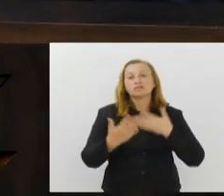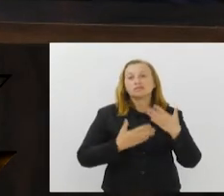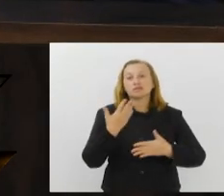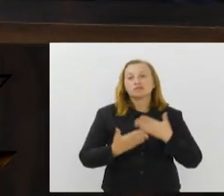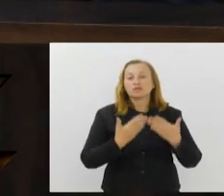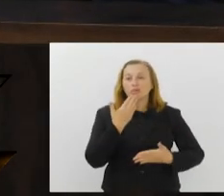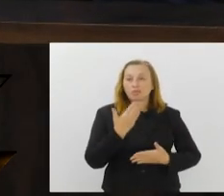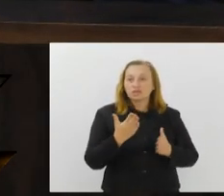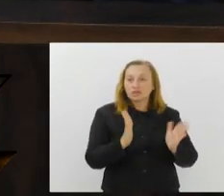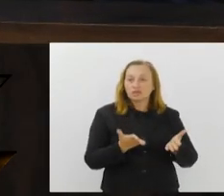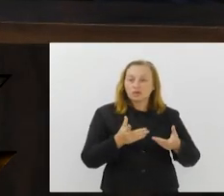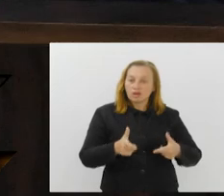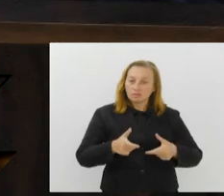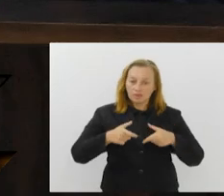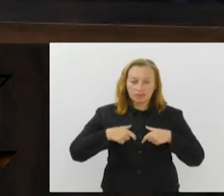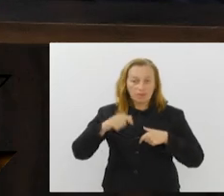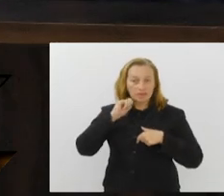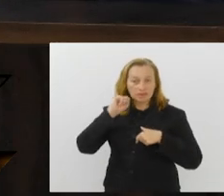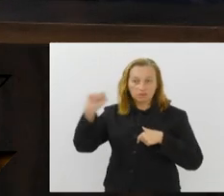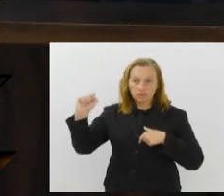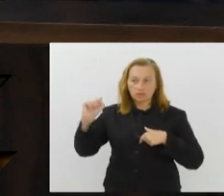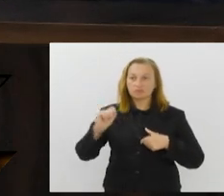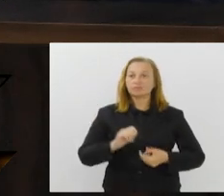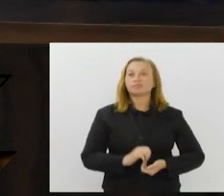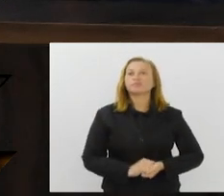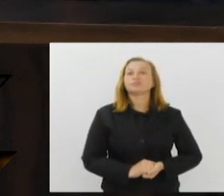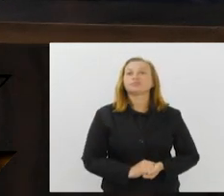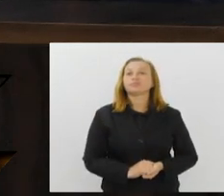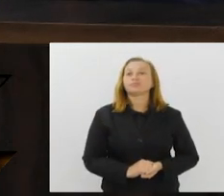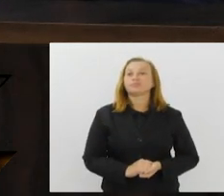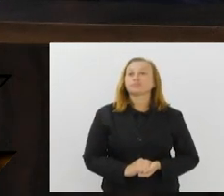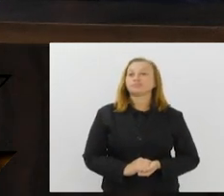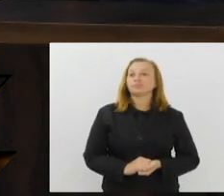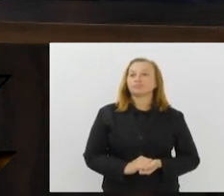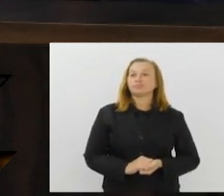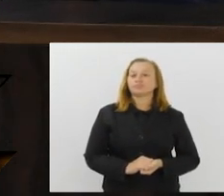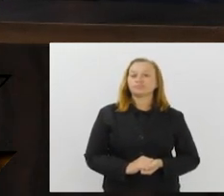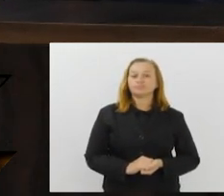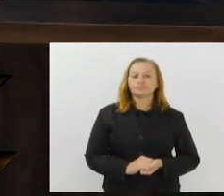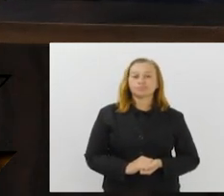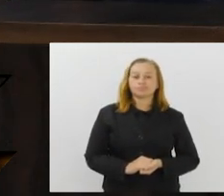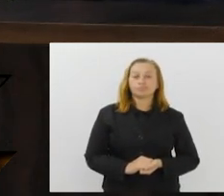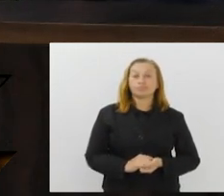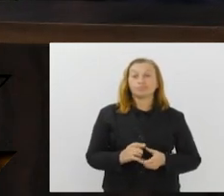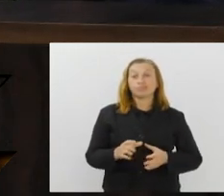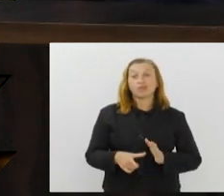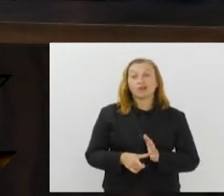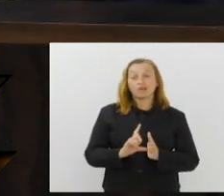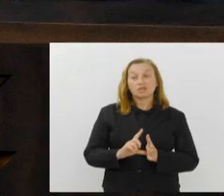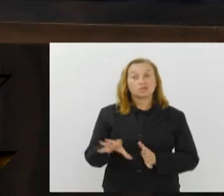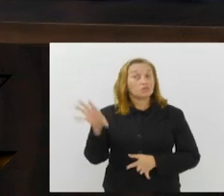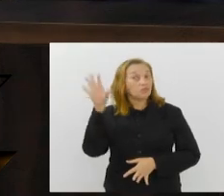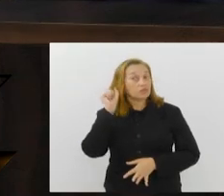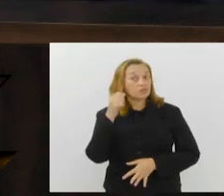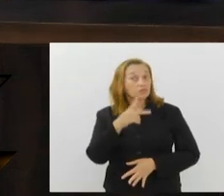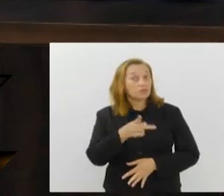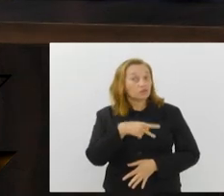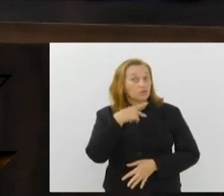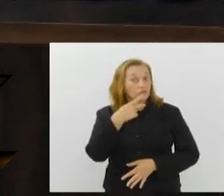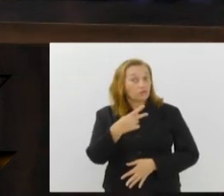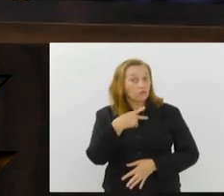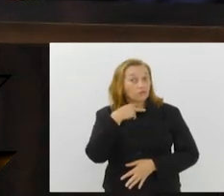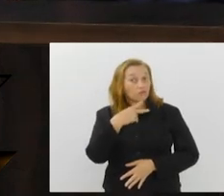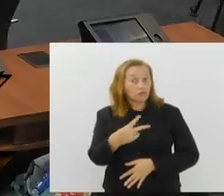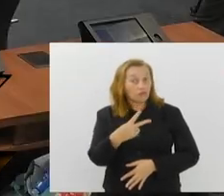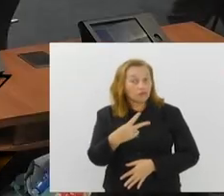peço agora que tragam a medalha Tiradentes que eu vou botar no seu peito antes de ouvirmos a sua voz e o seu